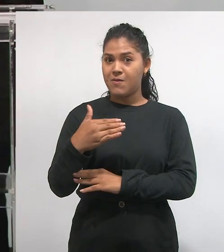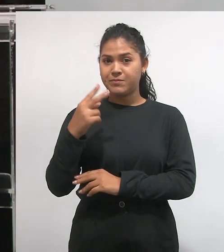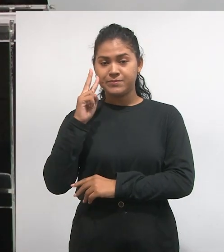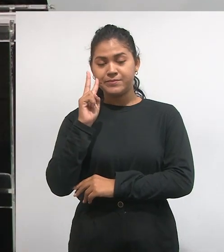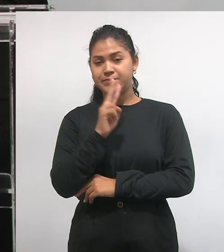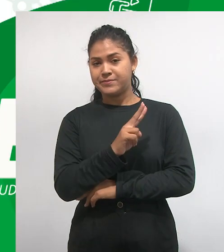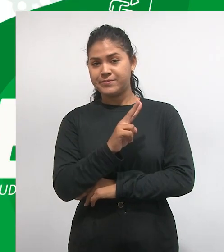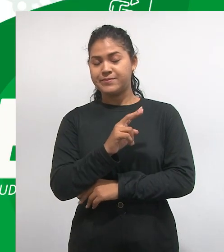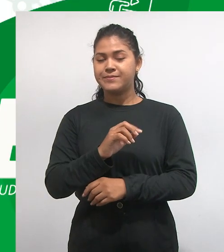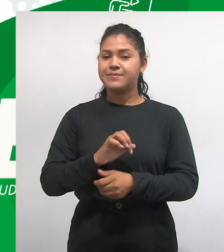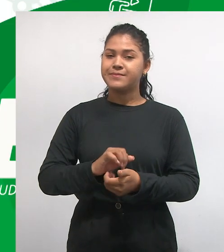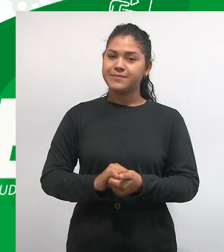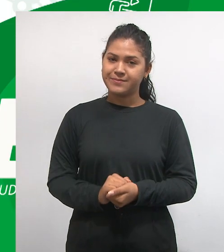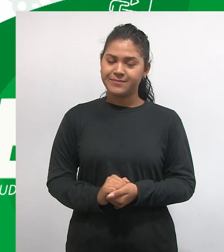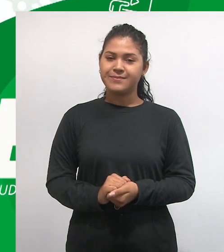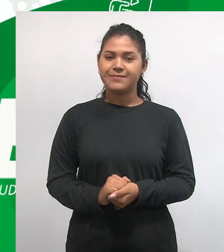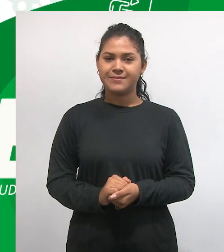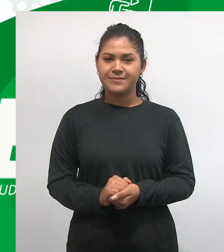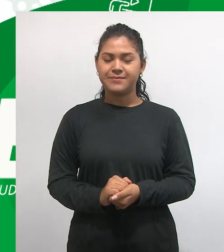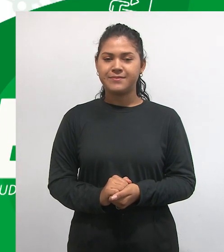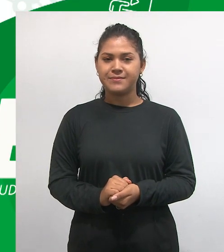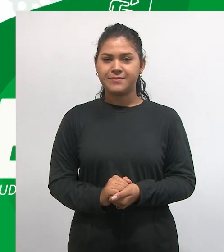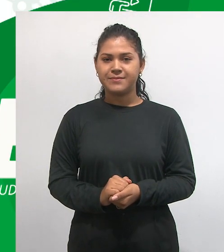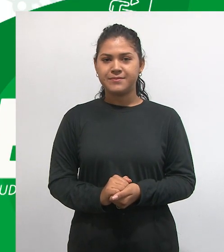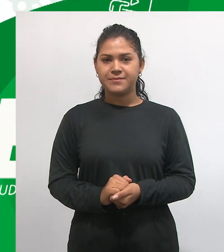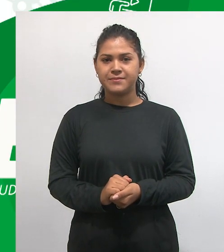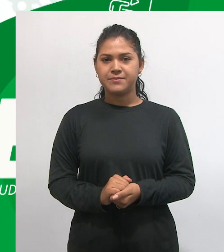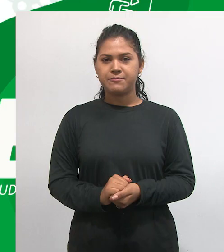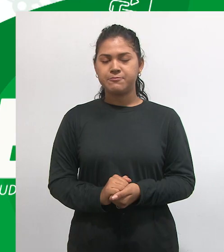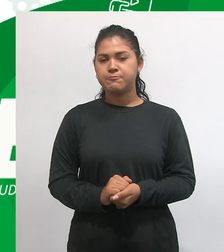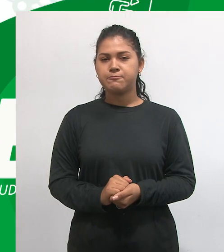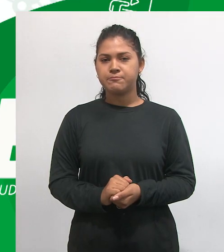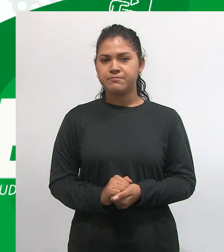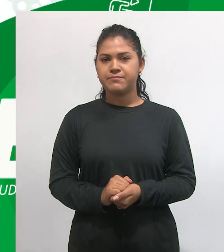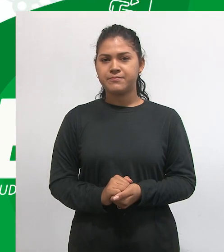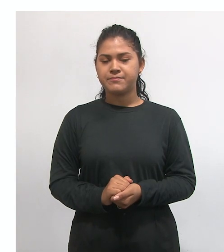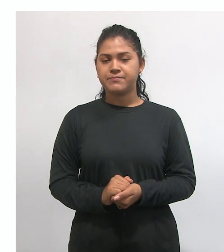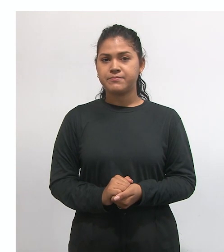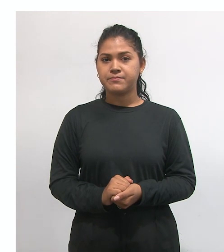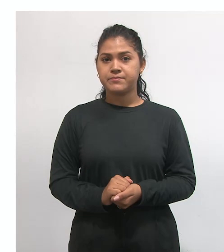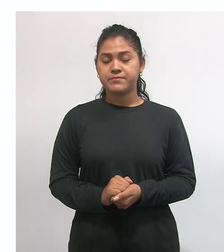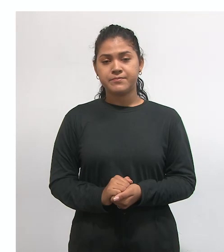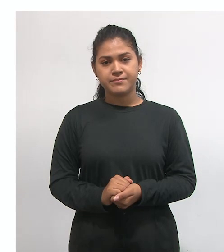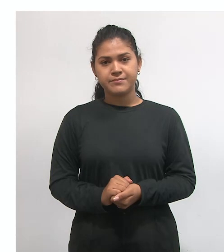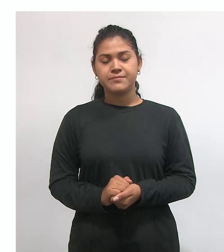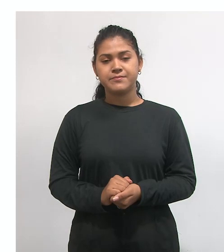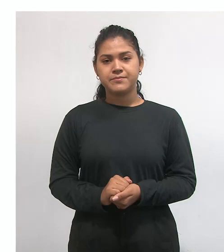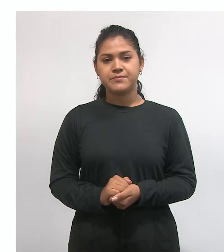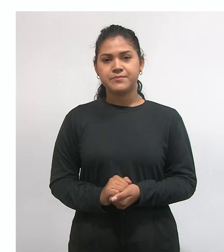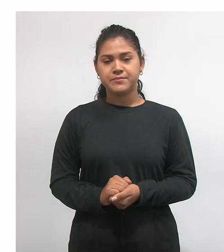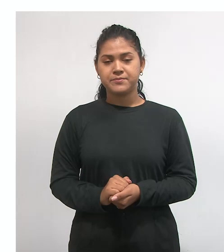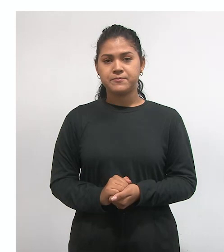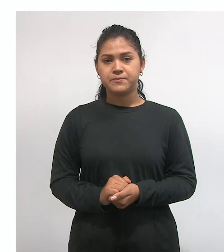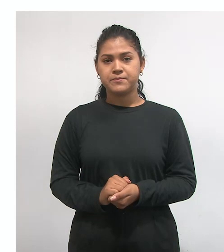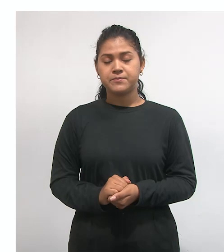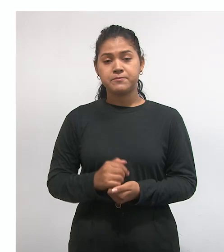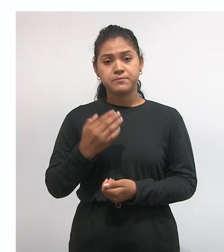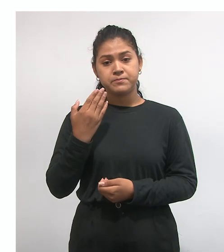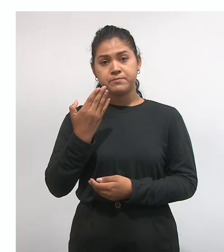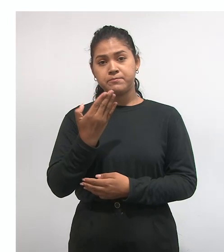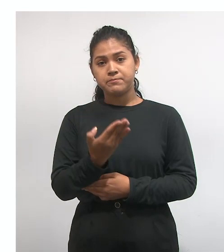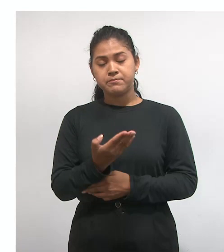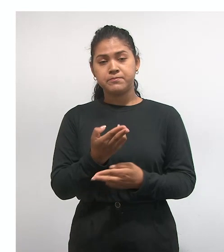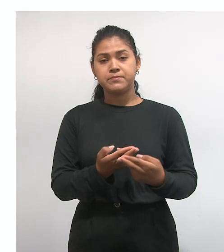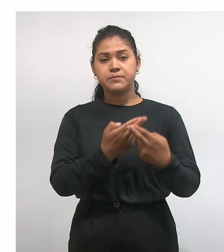para vir aqui na tela comigo e vamos aqui navegar um pouquinho no nosso conteúdo. Olha só, estamos aqui com a